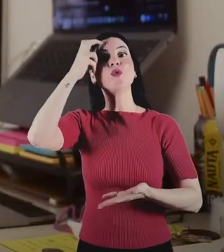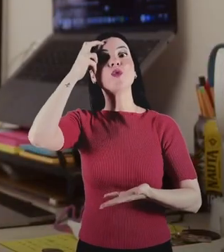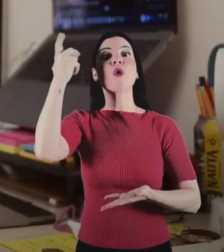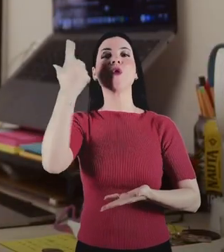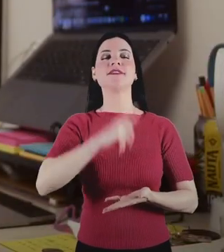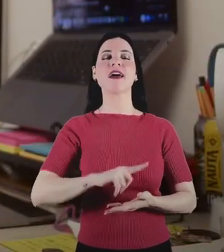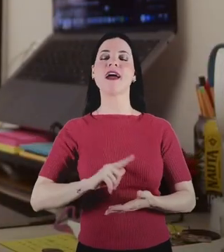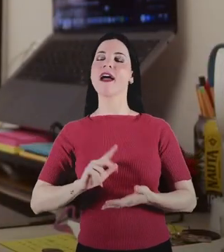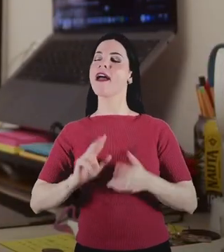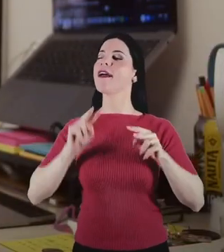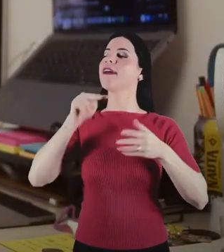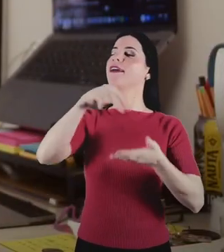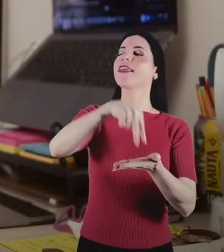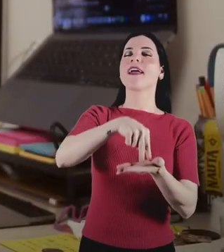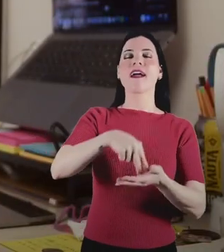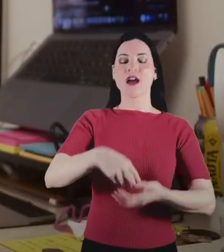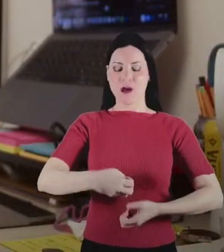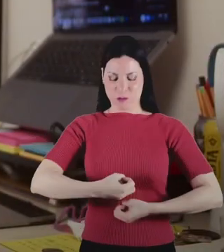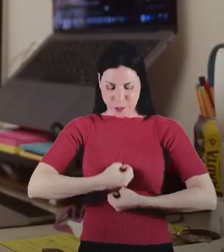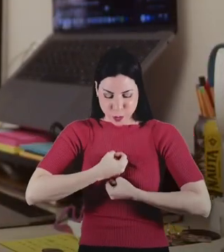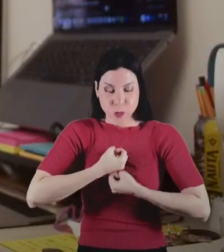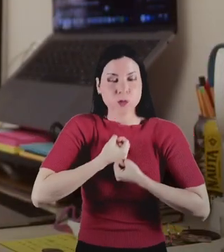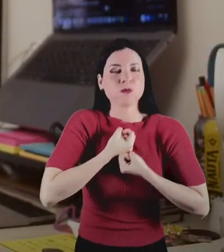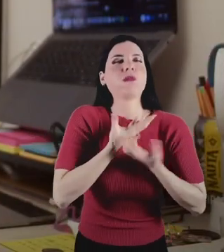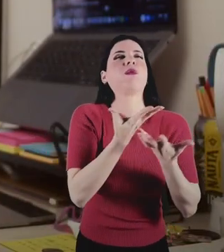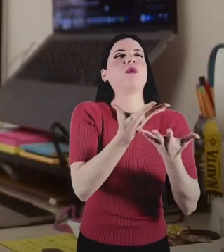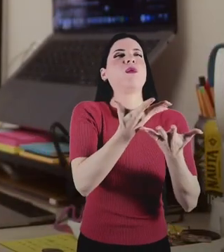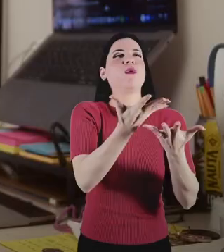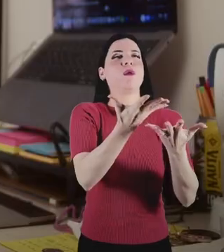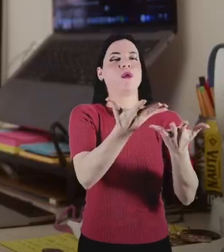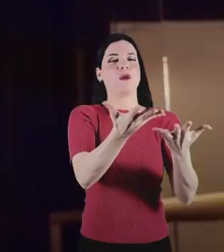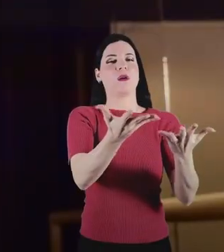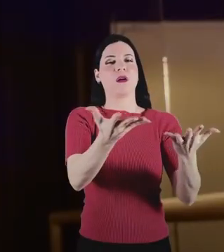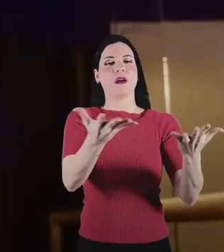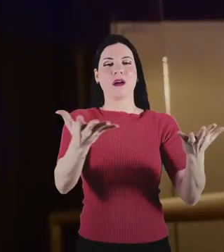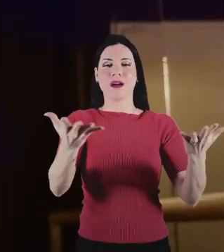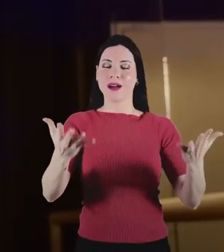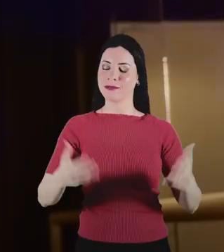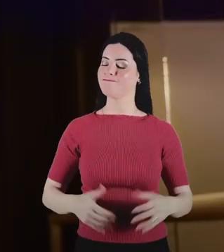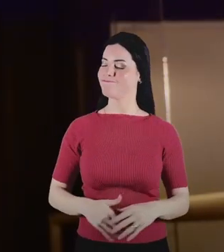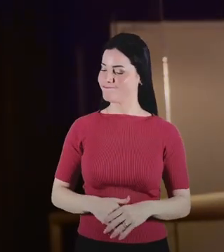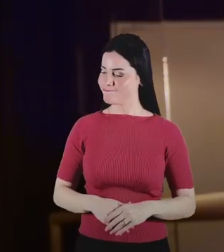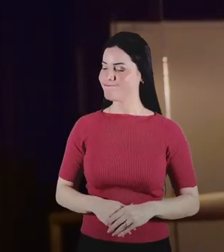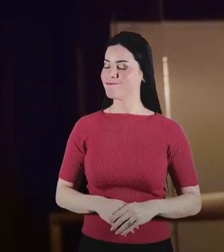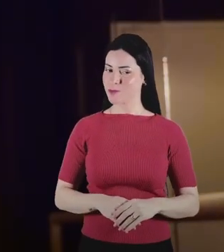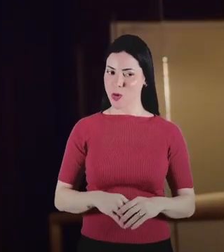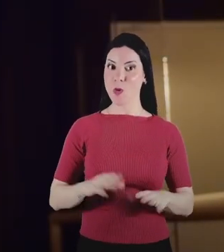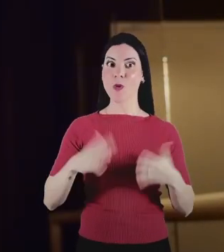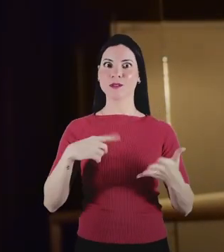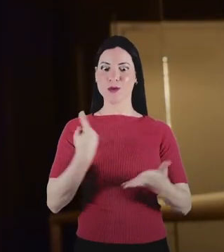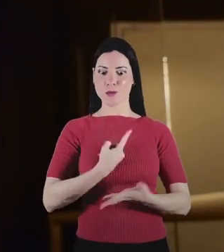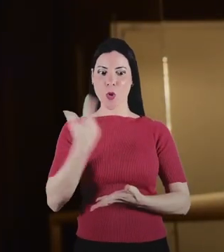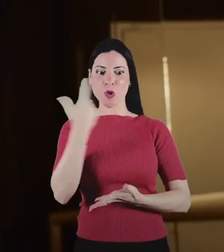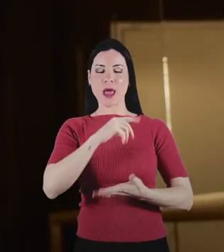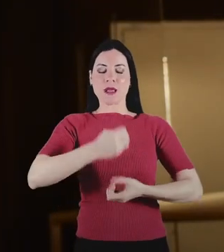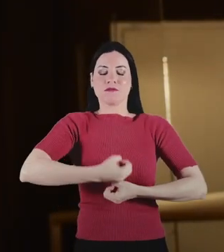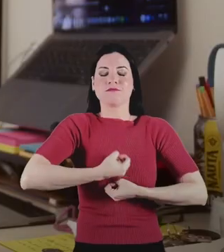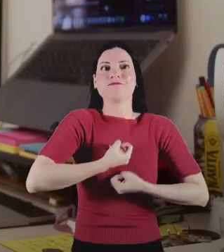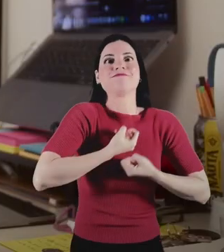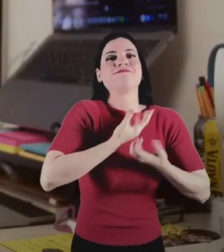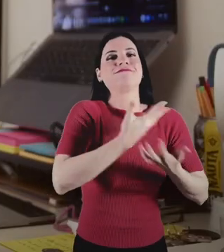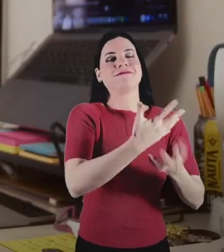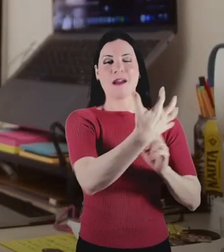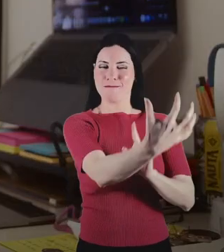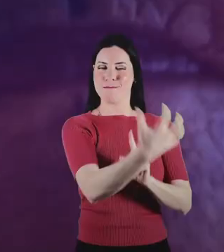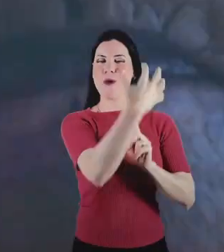onde a gente acaba por externalizar isso uma total magnitude, sabe? Eu percebo muito o impacto